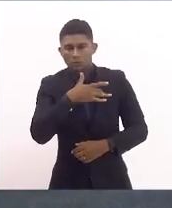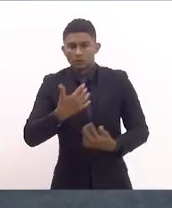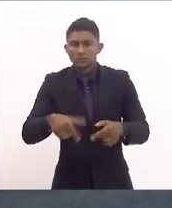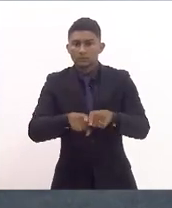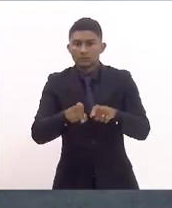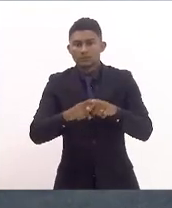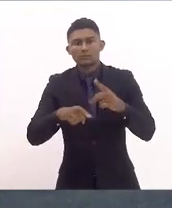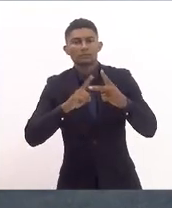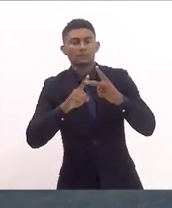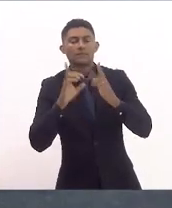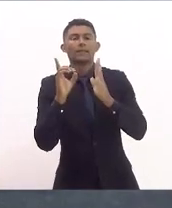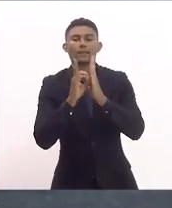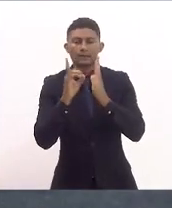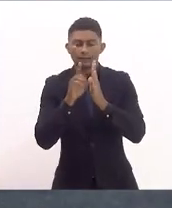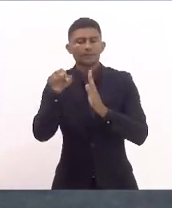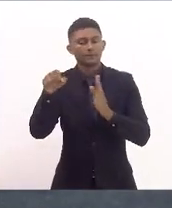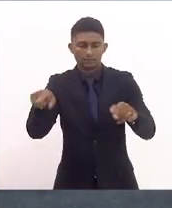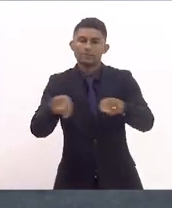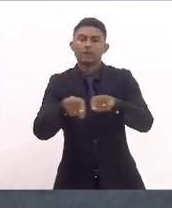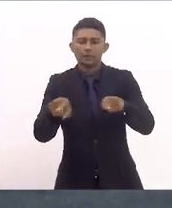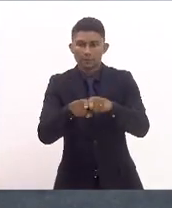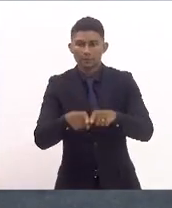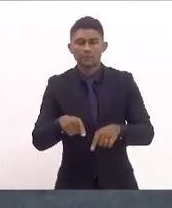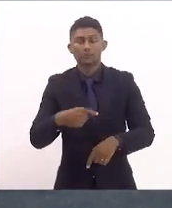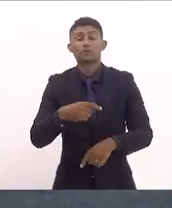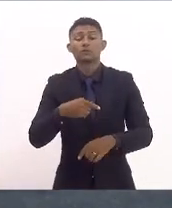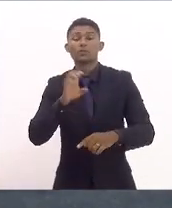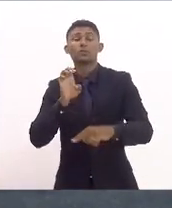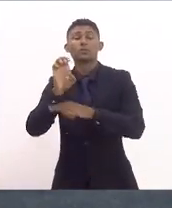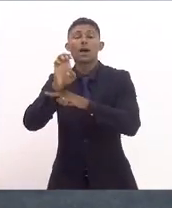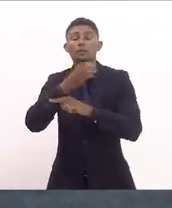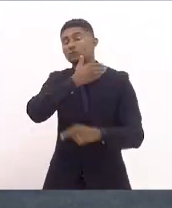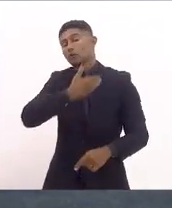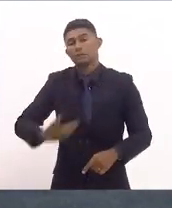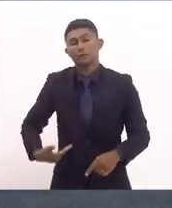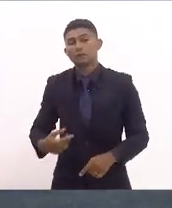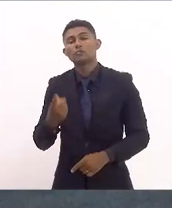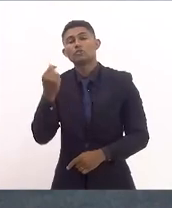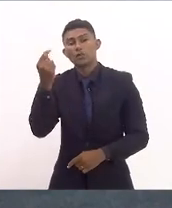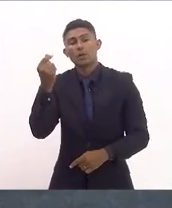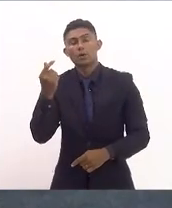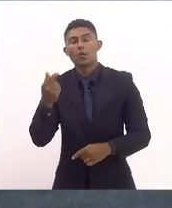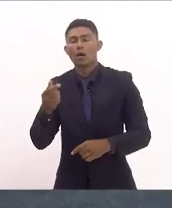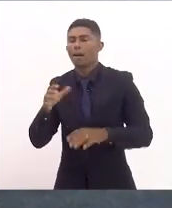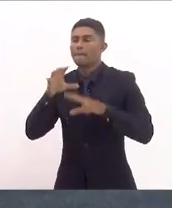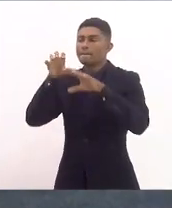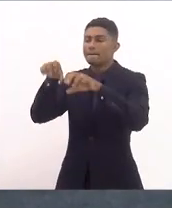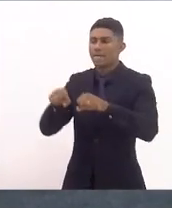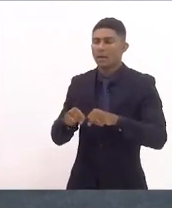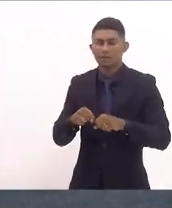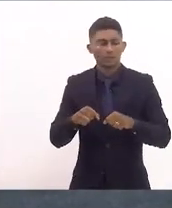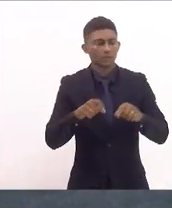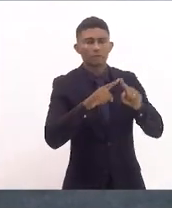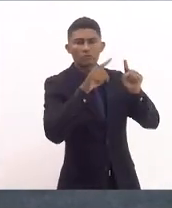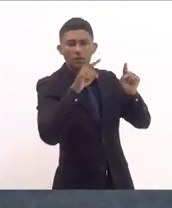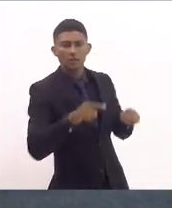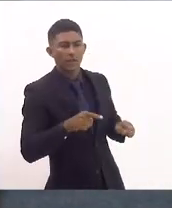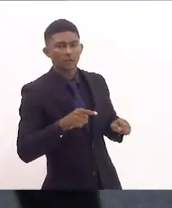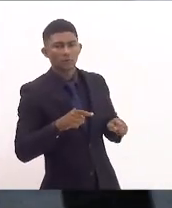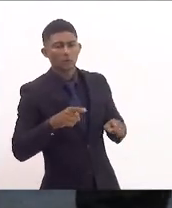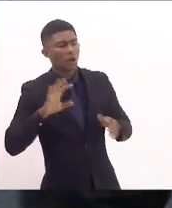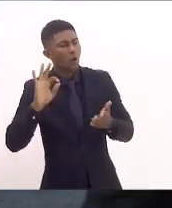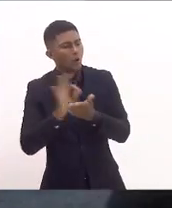Detran faz a mesma coisa pega o dinheiro do Estado contratam funcionários não paga funcionários